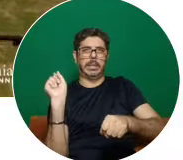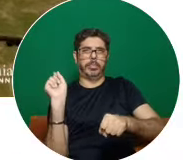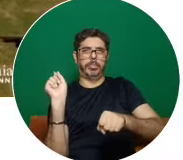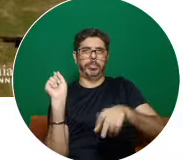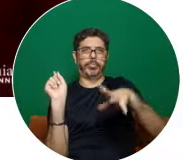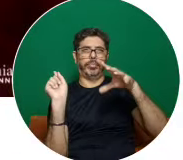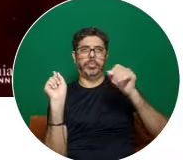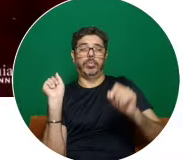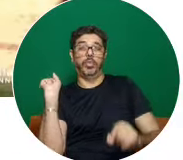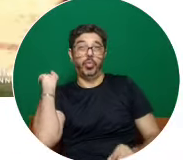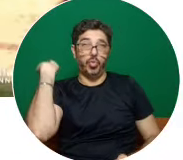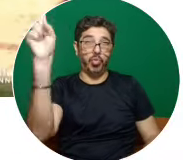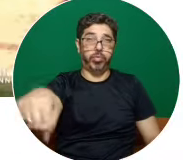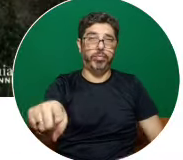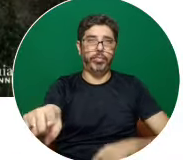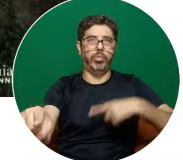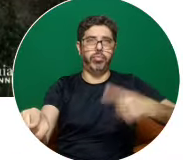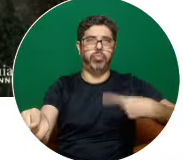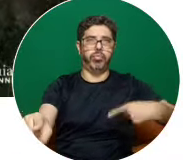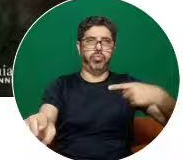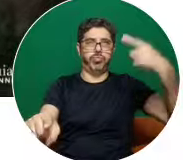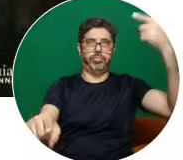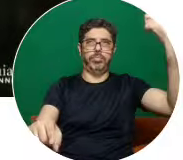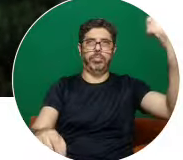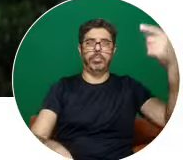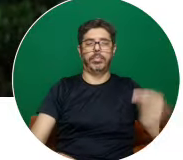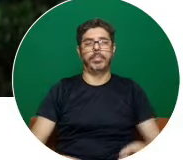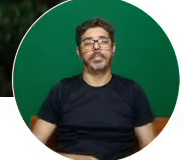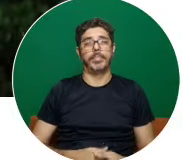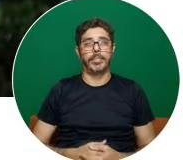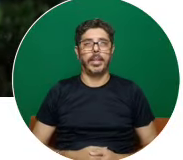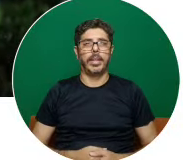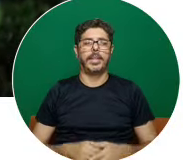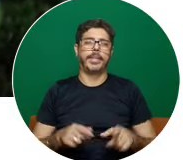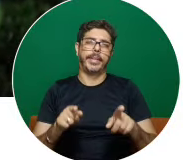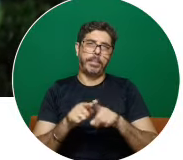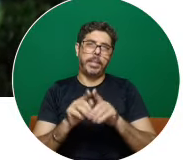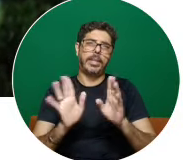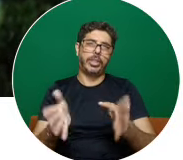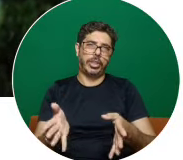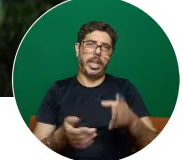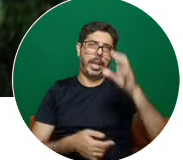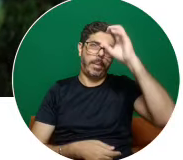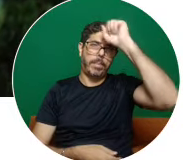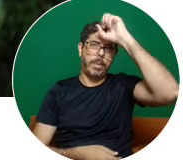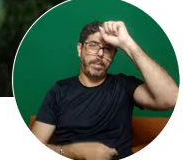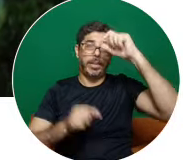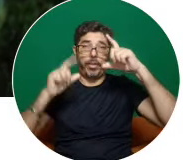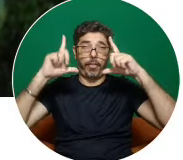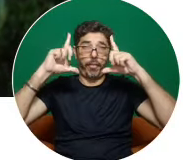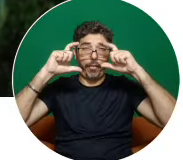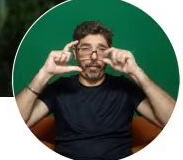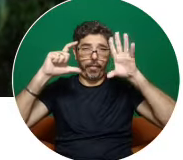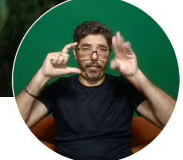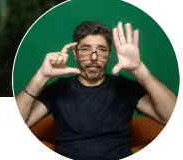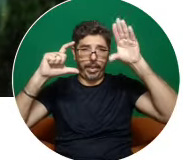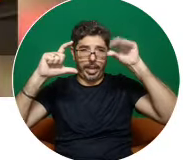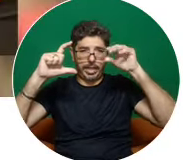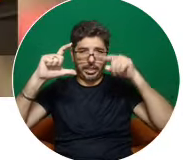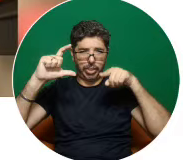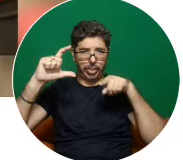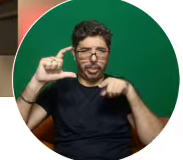liberar rapidamente a energia para lançar um projétil. Já vimos como um capacitor é importante em unidades de flash eletrônico usadas